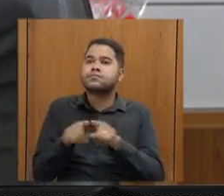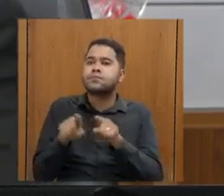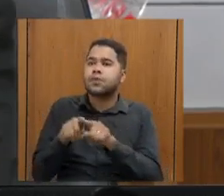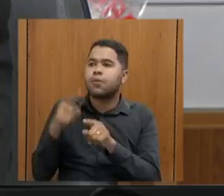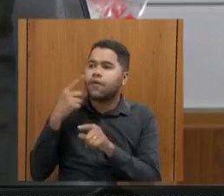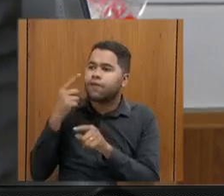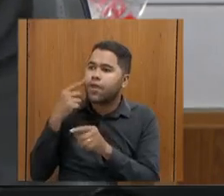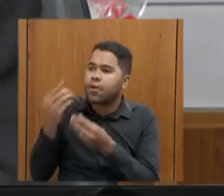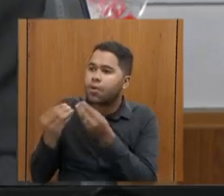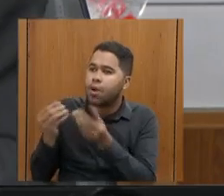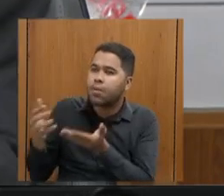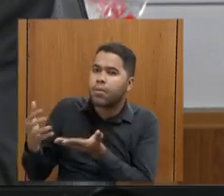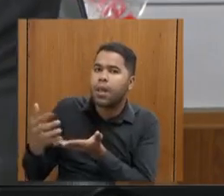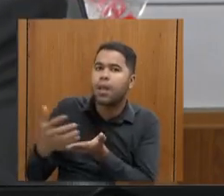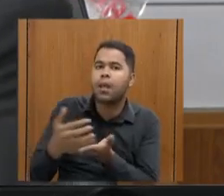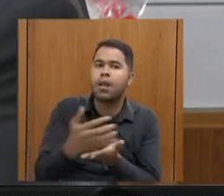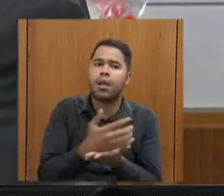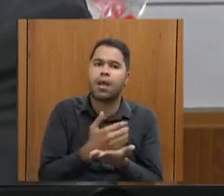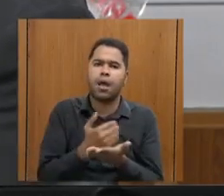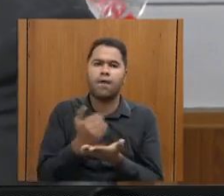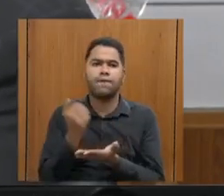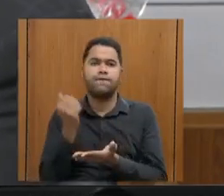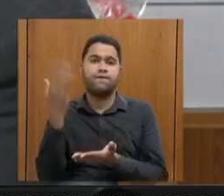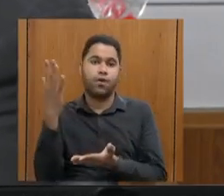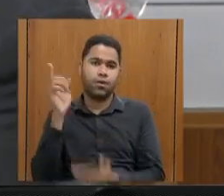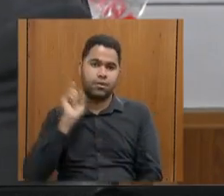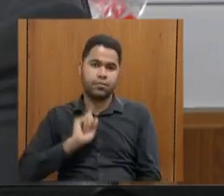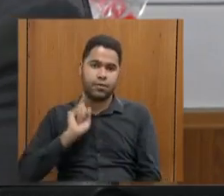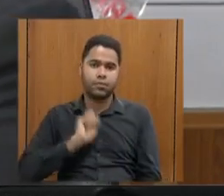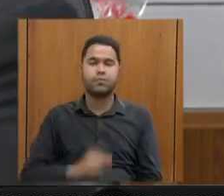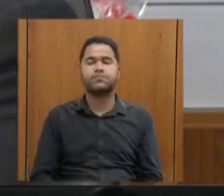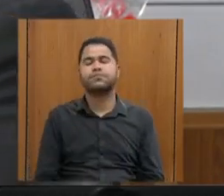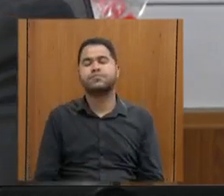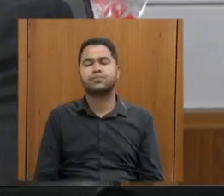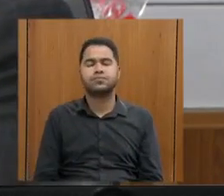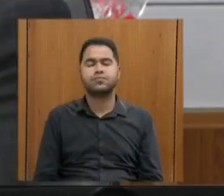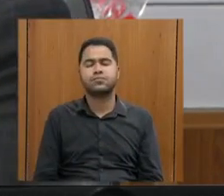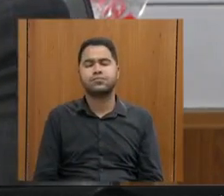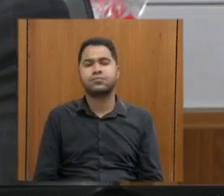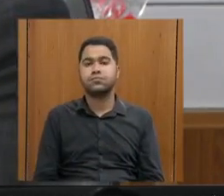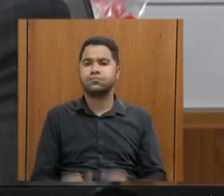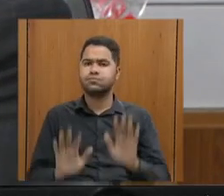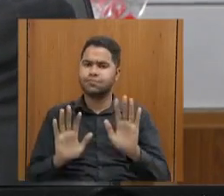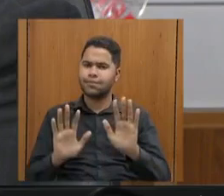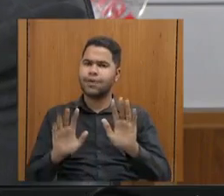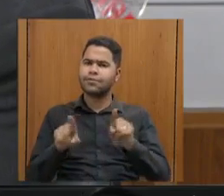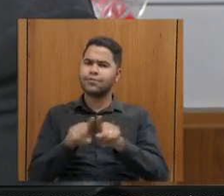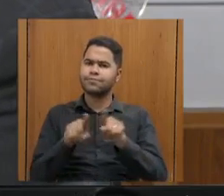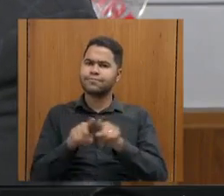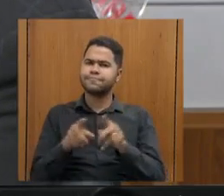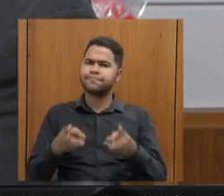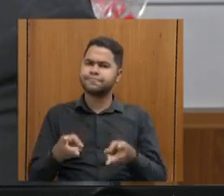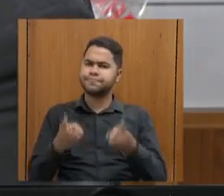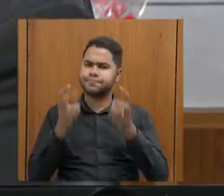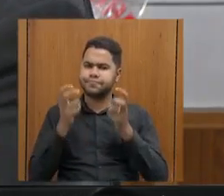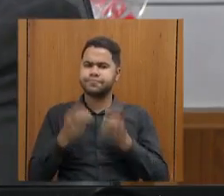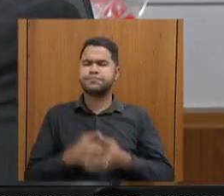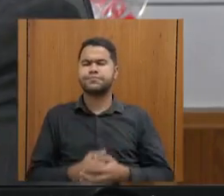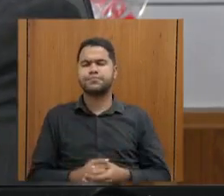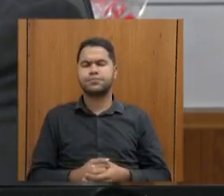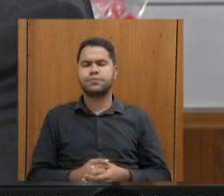os carros inclusive é fora de Minas Gerais mas é eu eu vejo também é